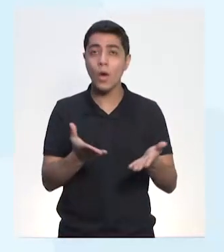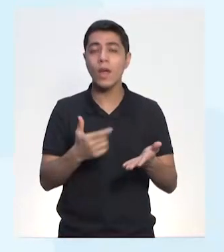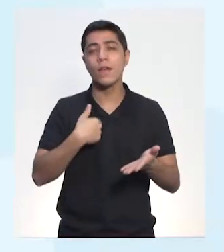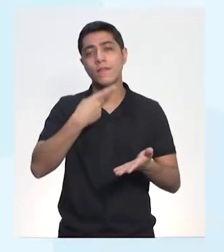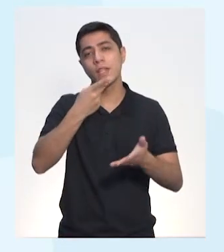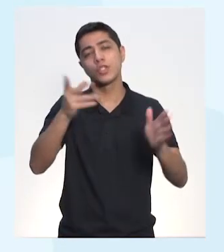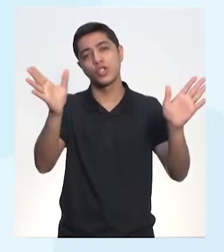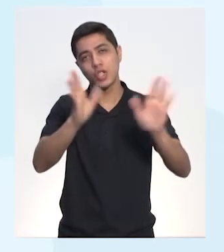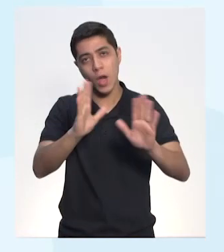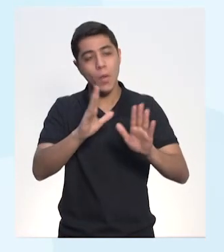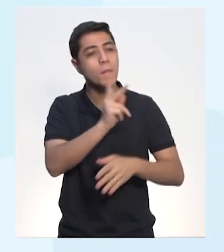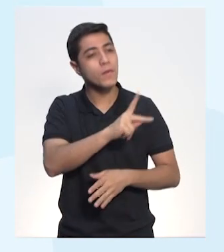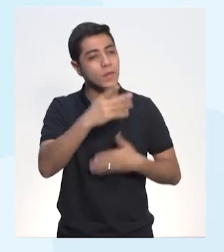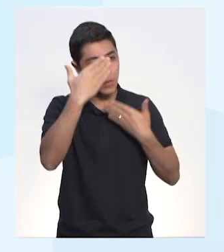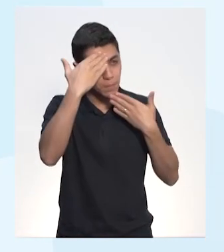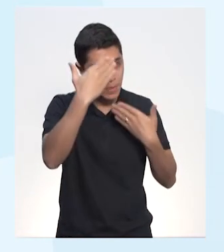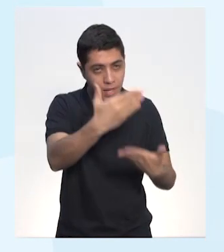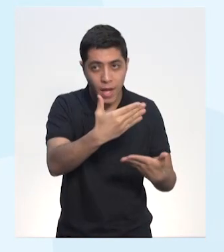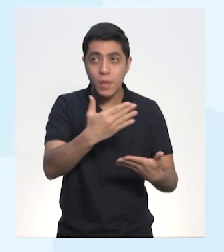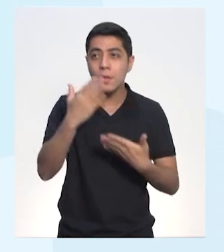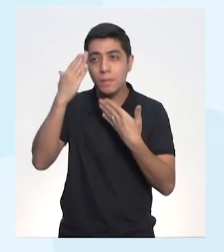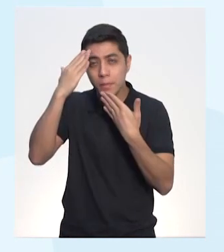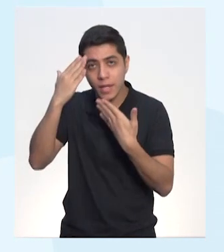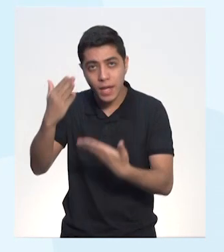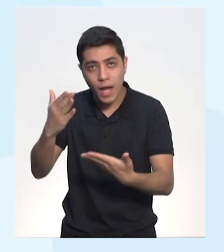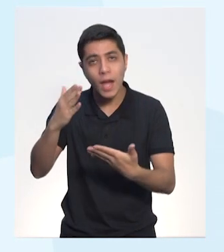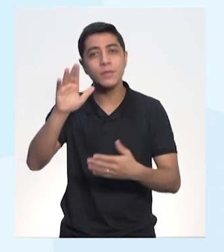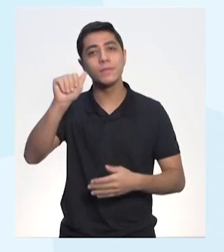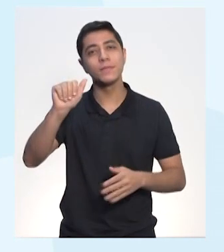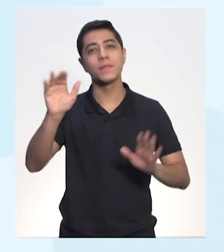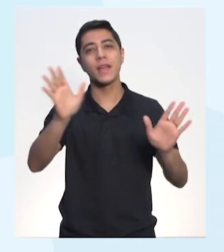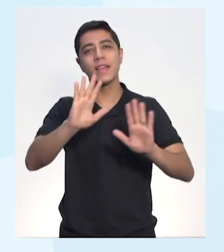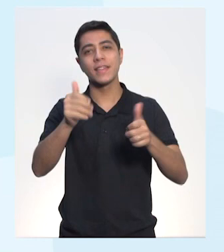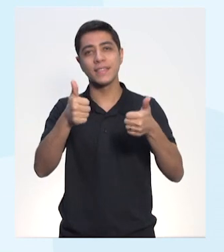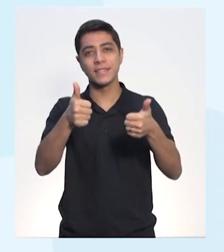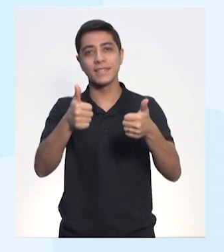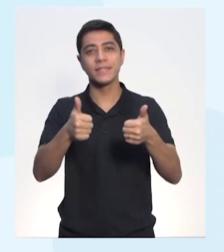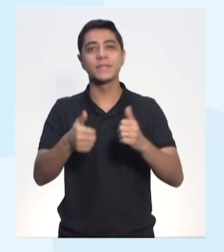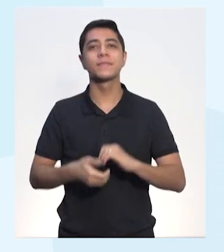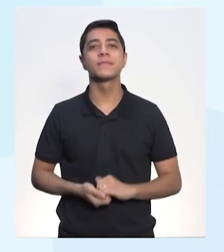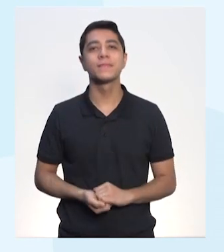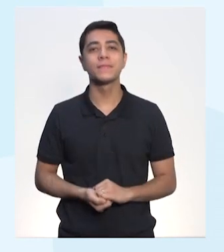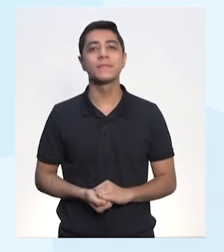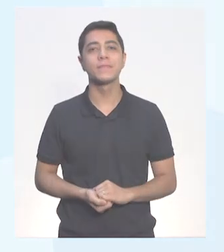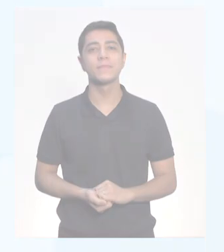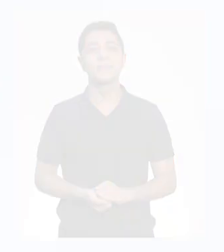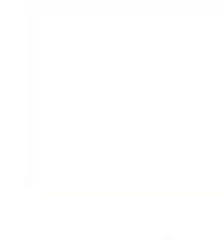Antônia. Thank you, Antônia. Thank you so much. Bye bye. Have a nice day. Bye bye. See you.